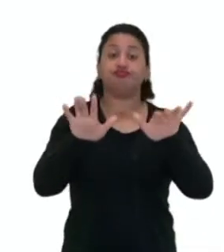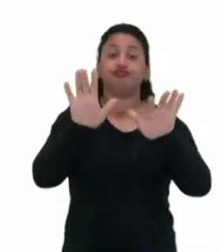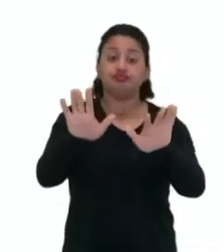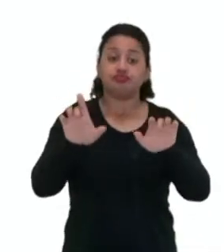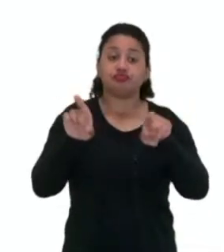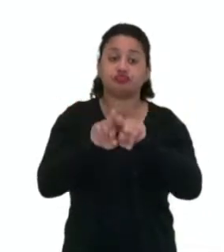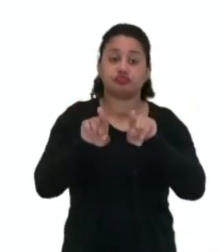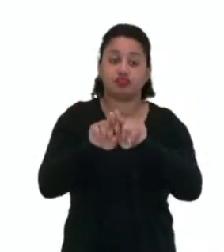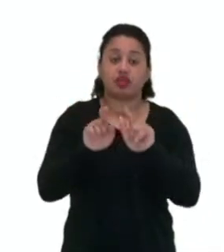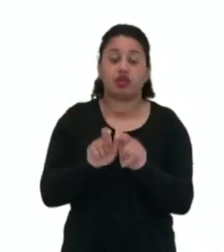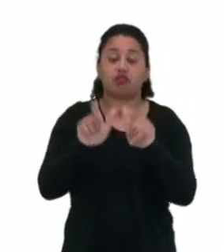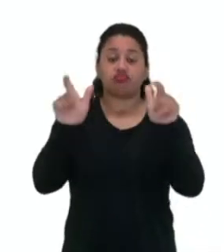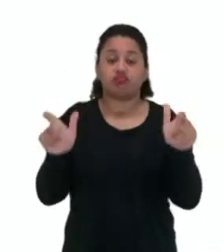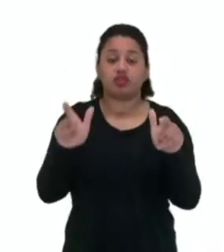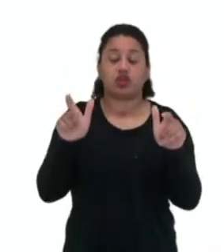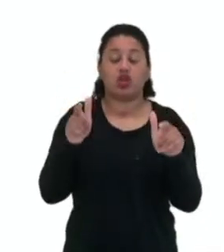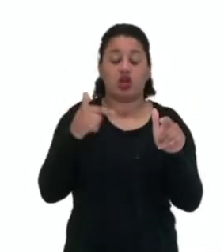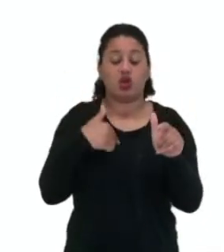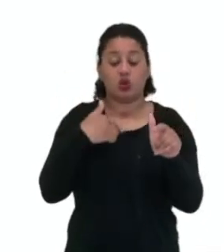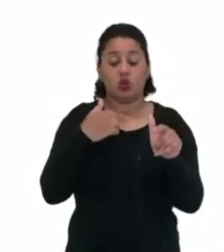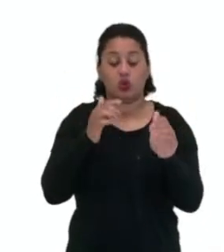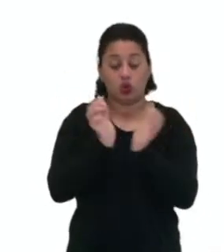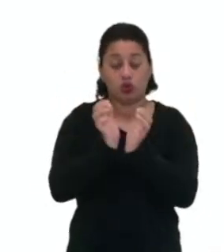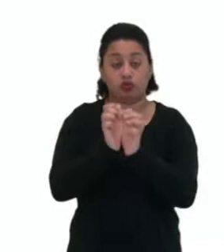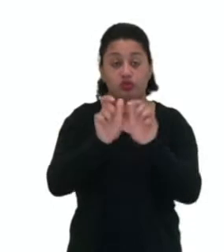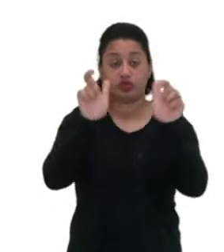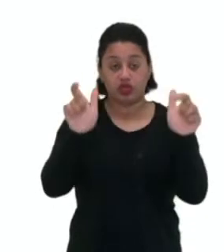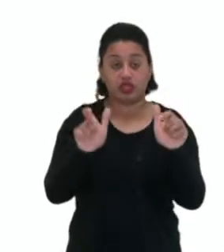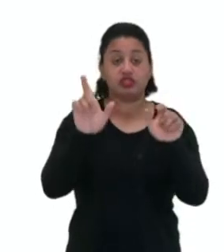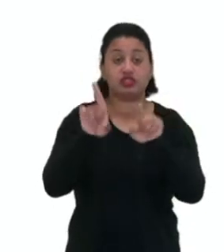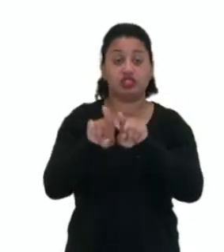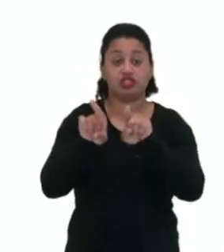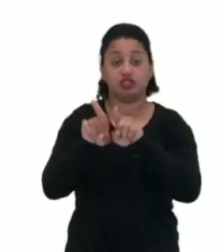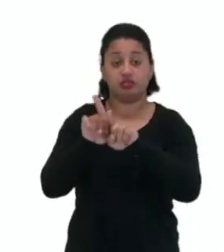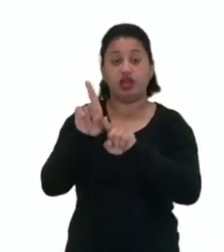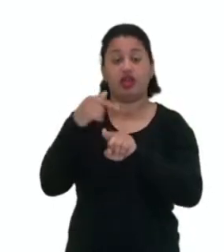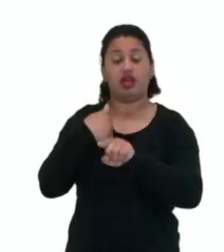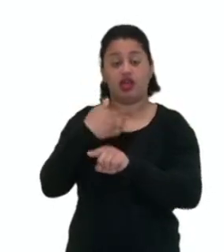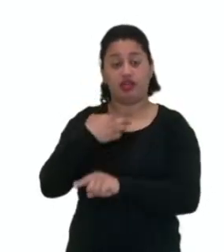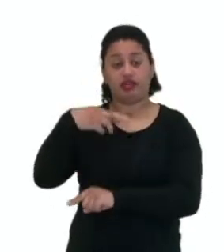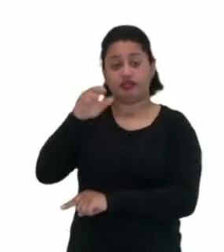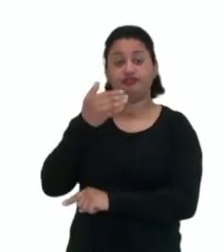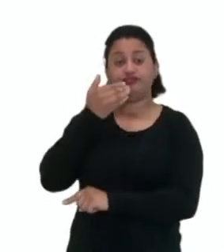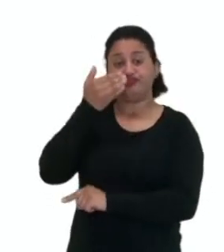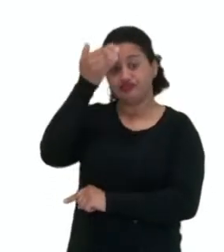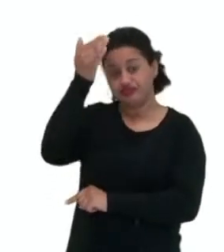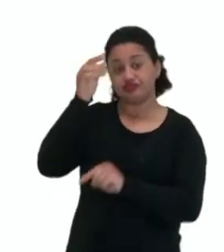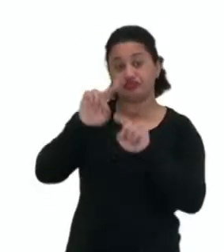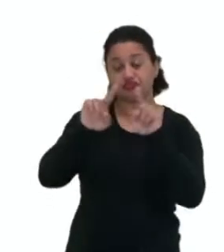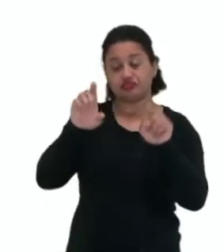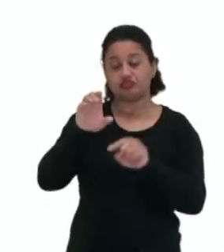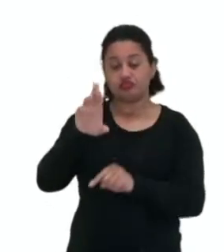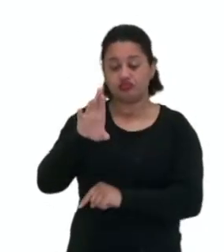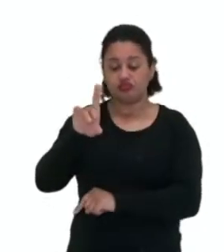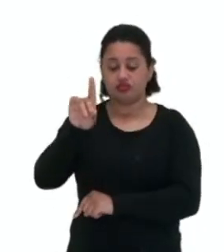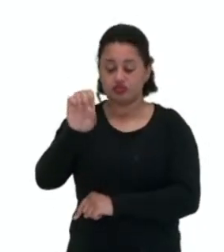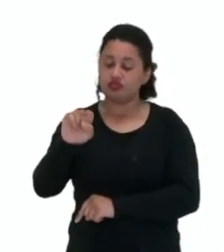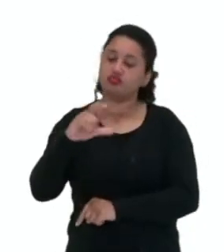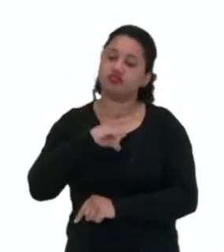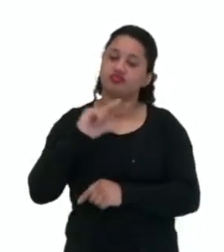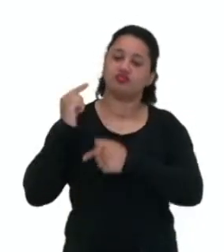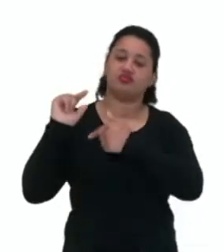da predominância da religião islâmica na região, os curdos têm suas próprias tradições e